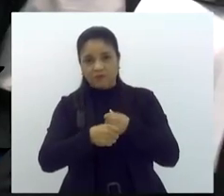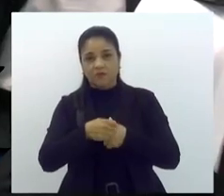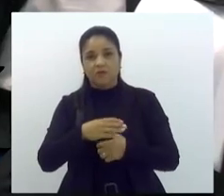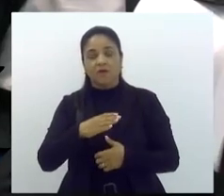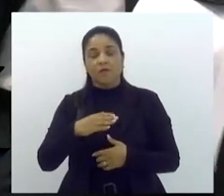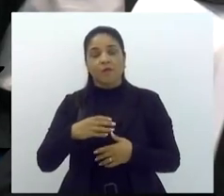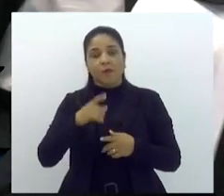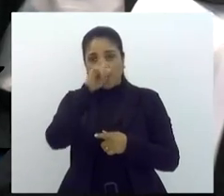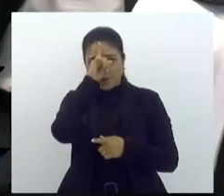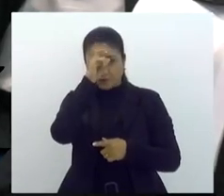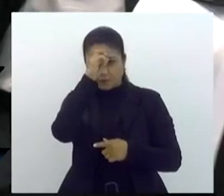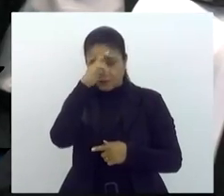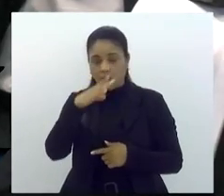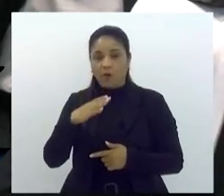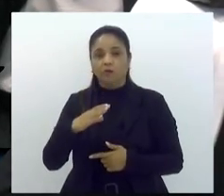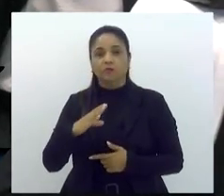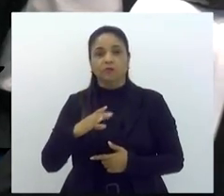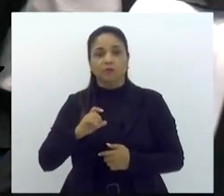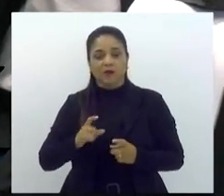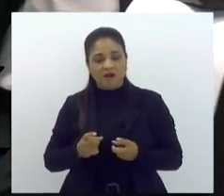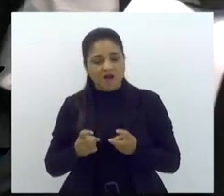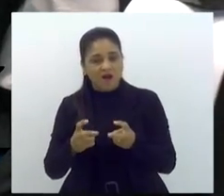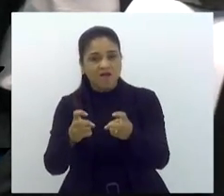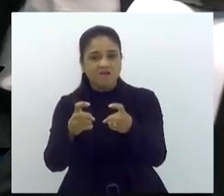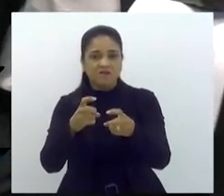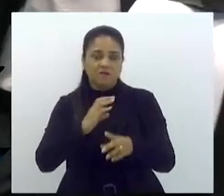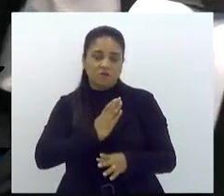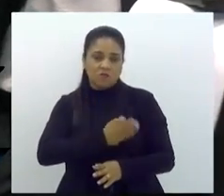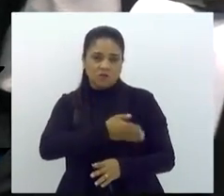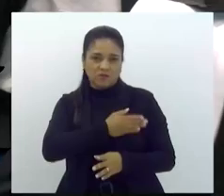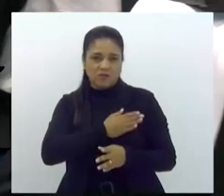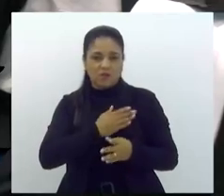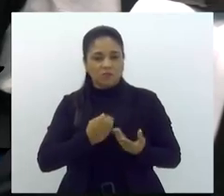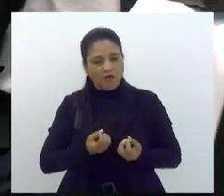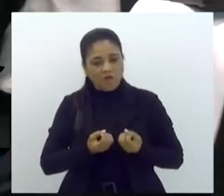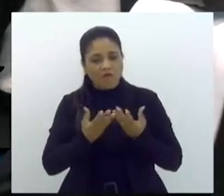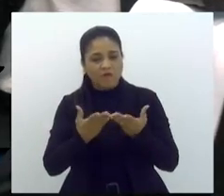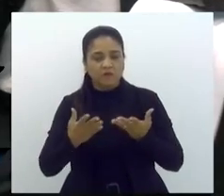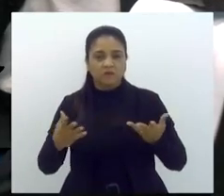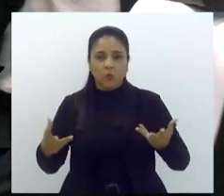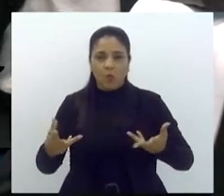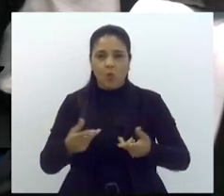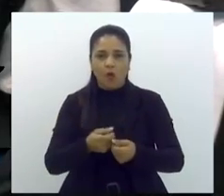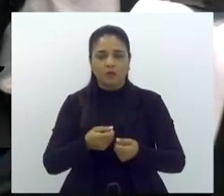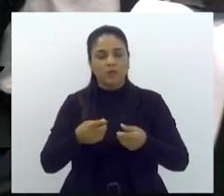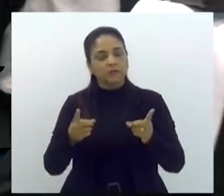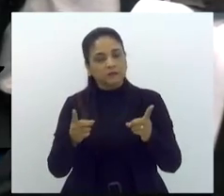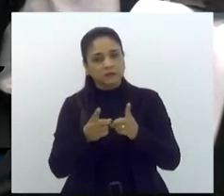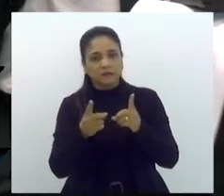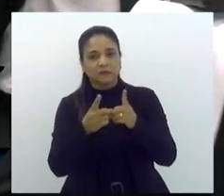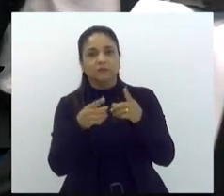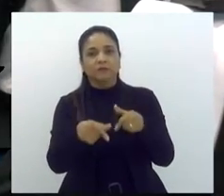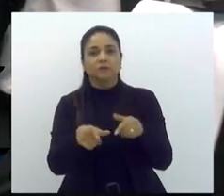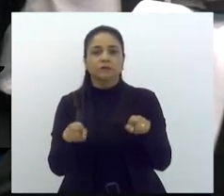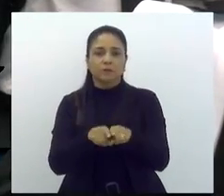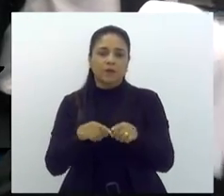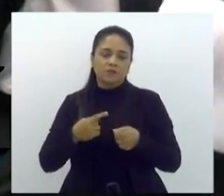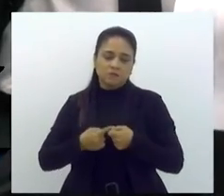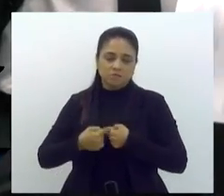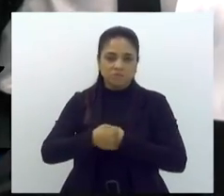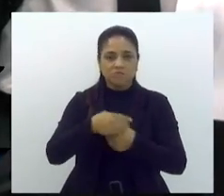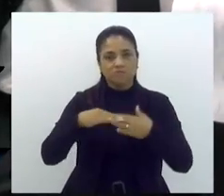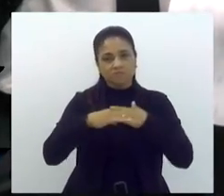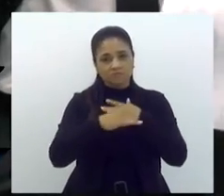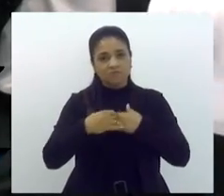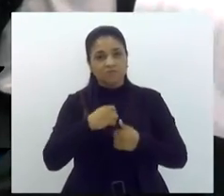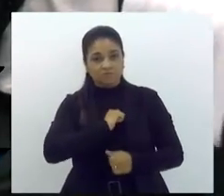Câncer e do coração que vem ofertando um tratamento de qualidade para todas as pessoas da cidade de São Gonçalo e também dos municípios vizinhos